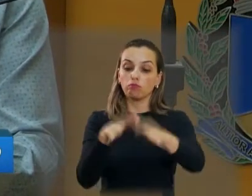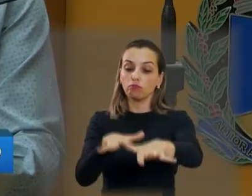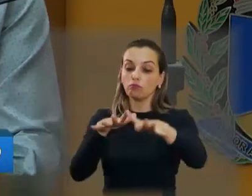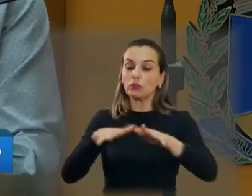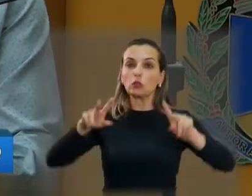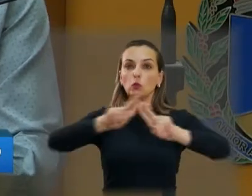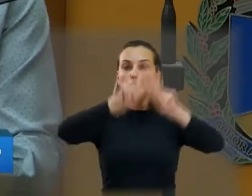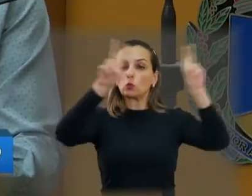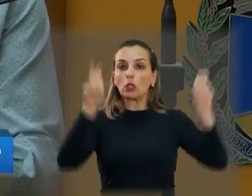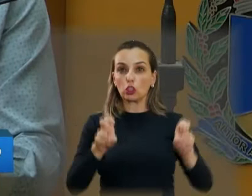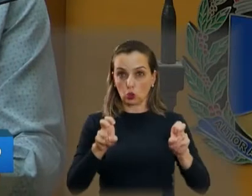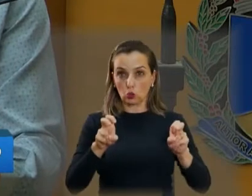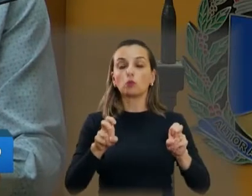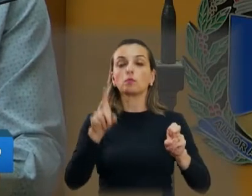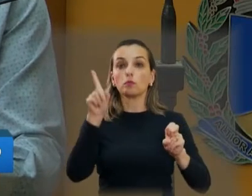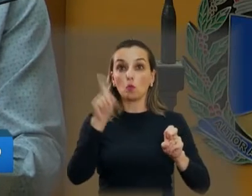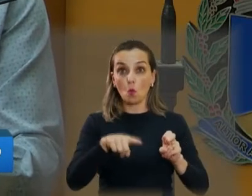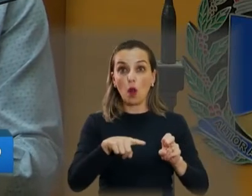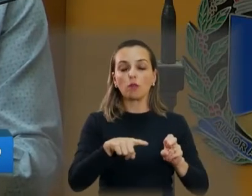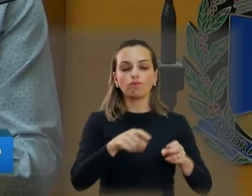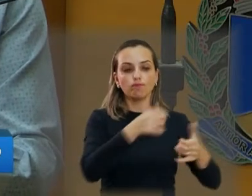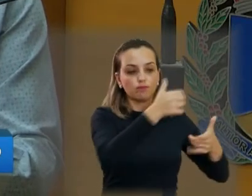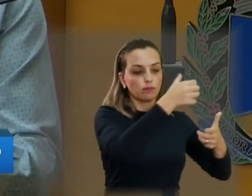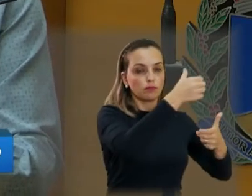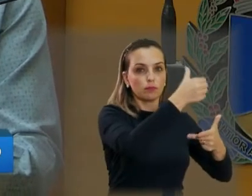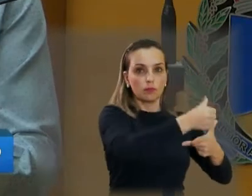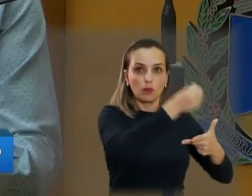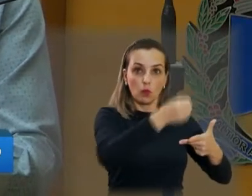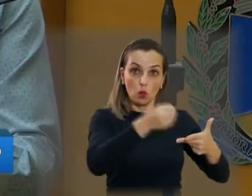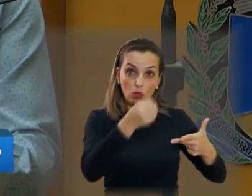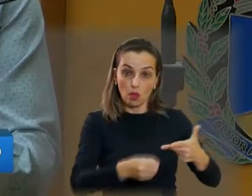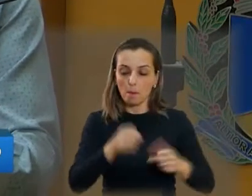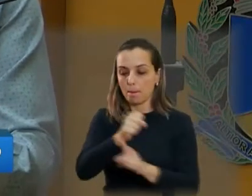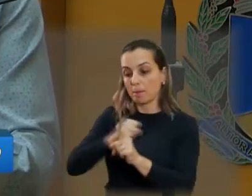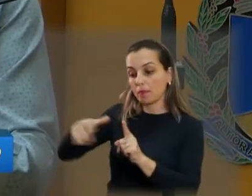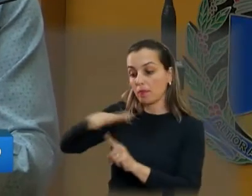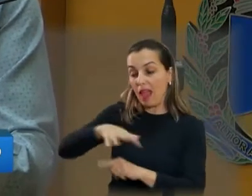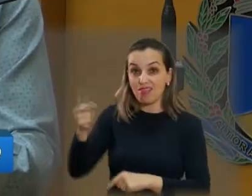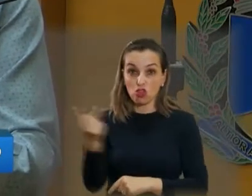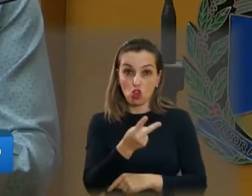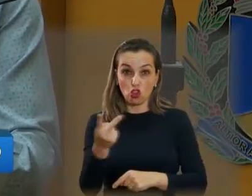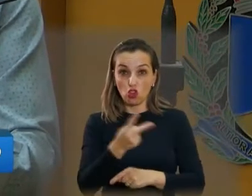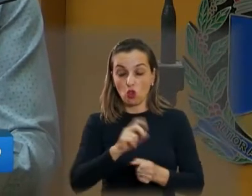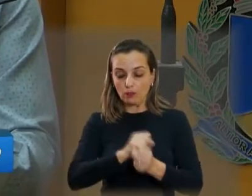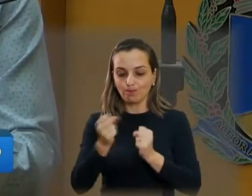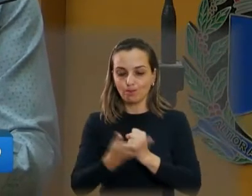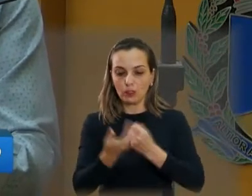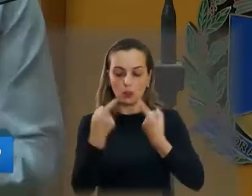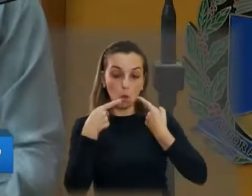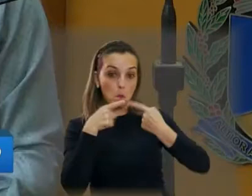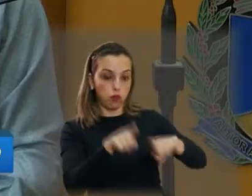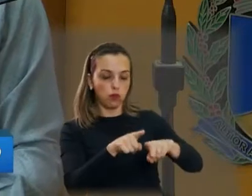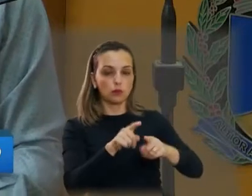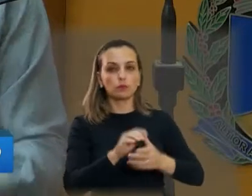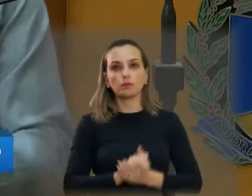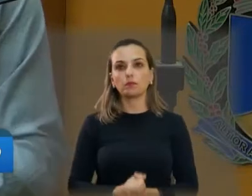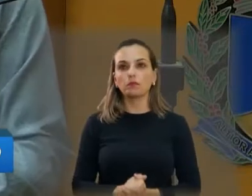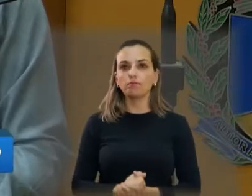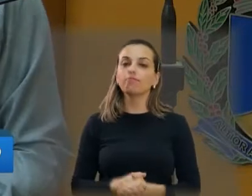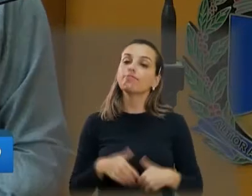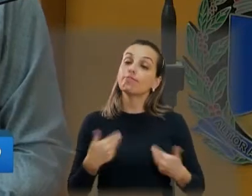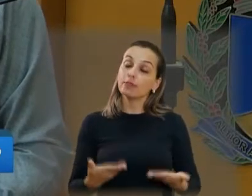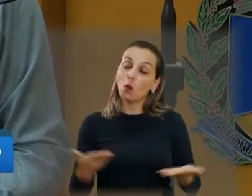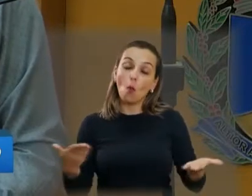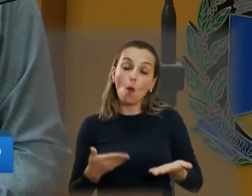tema Ato pela Vida, os poderes e a sociedade no combate ao Covid-19. É isto